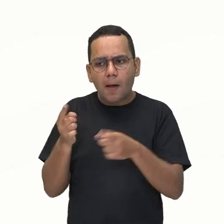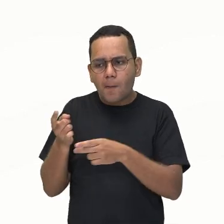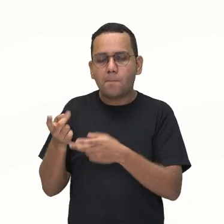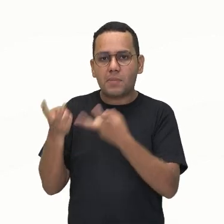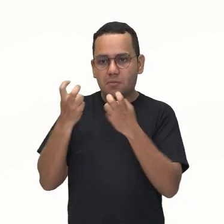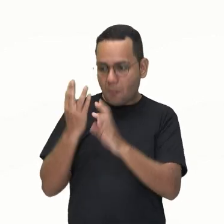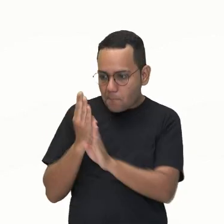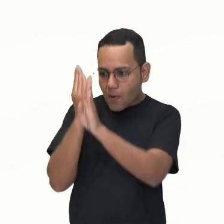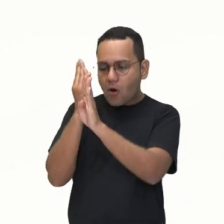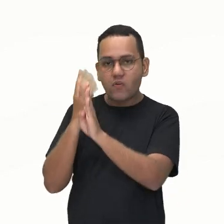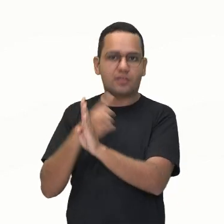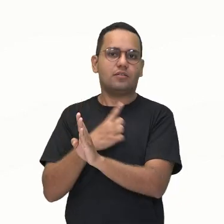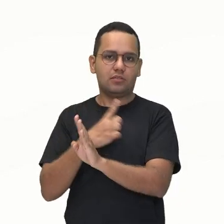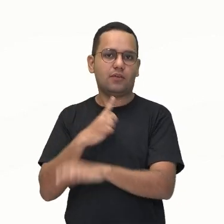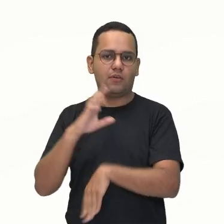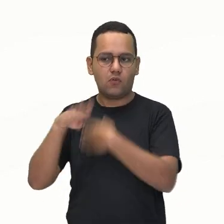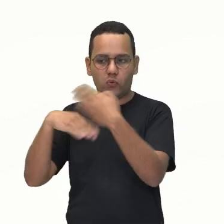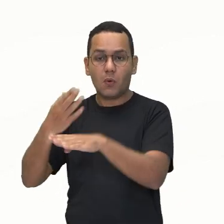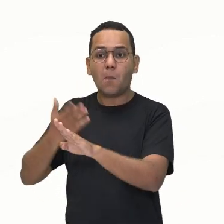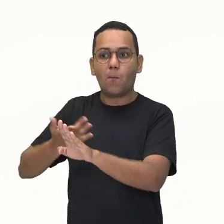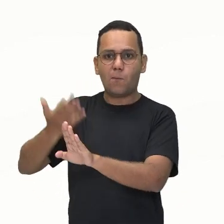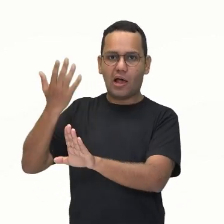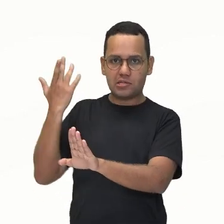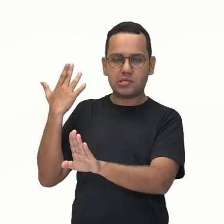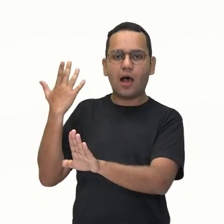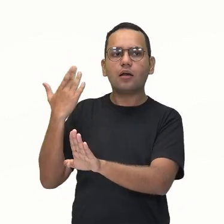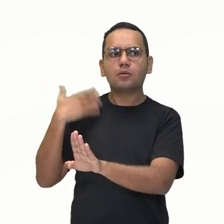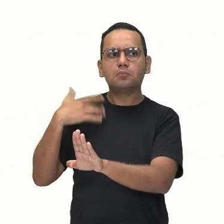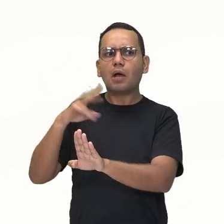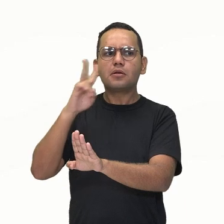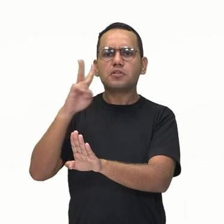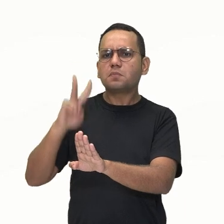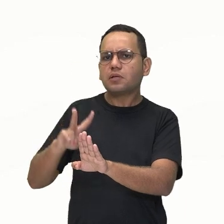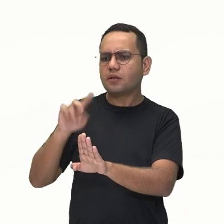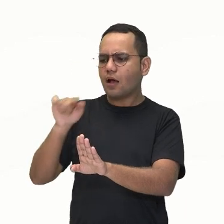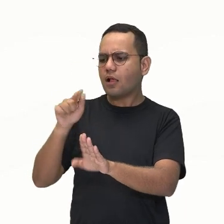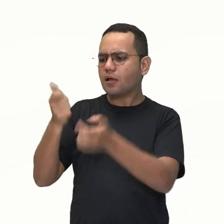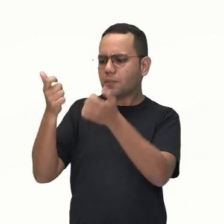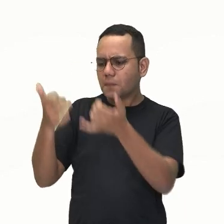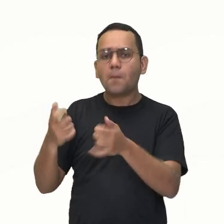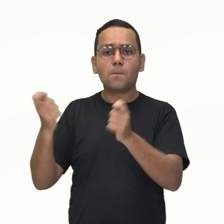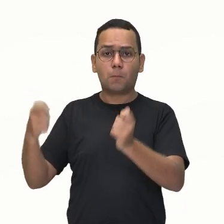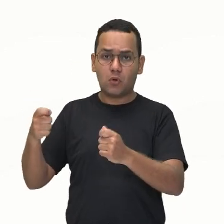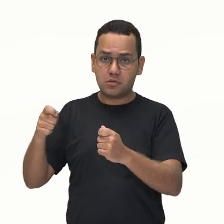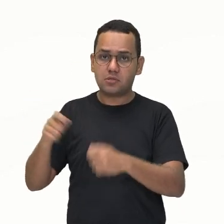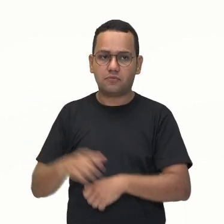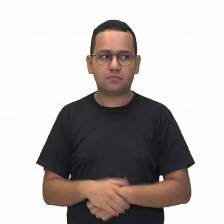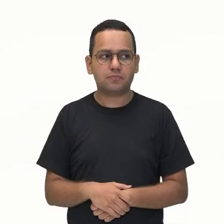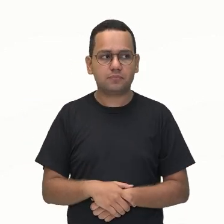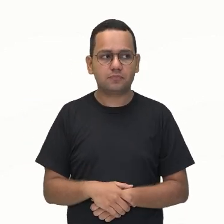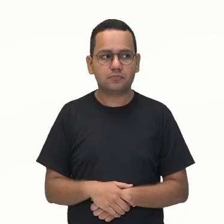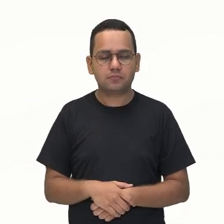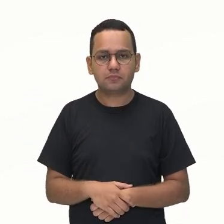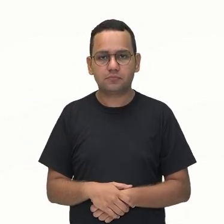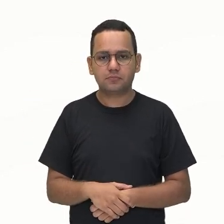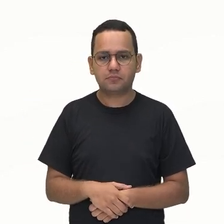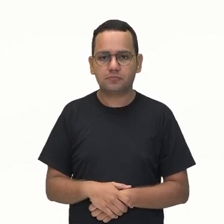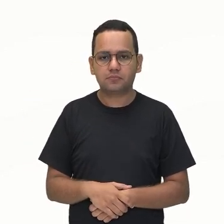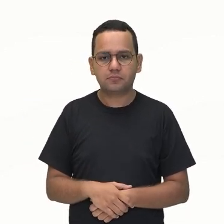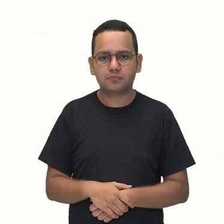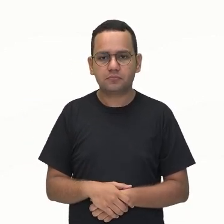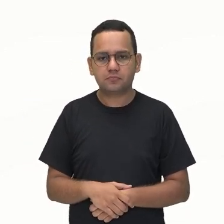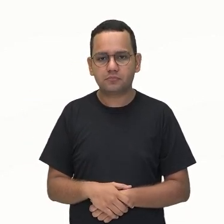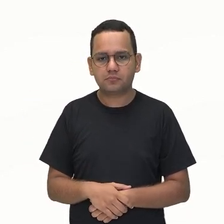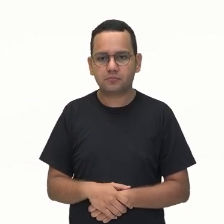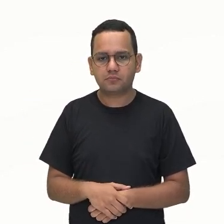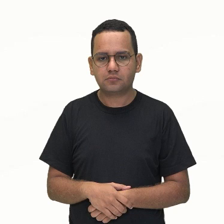que permitem contar uma história do passado desses seres vivos, tá? Até a origem